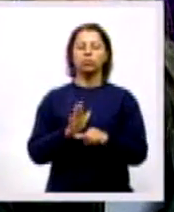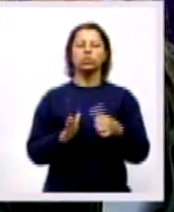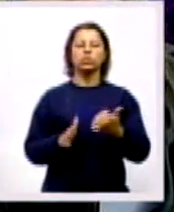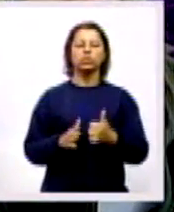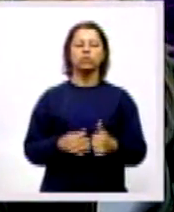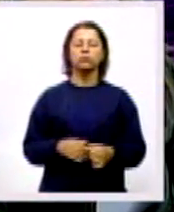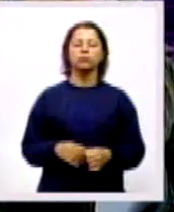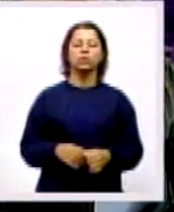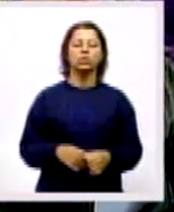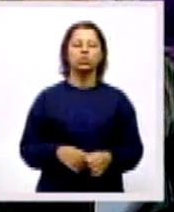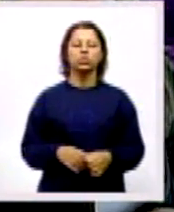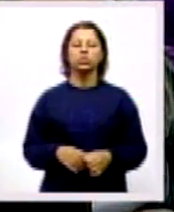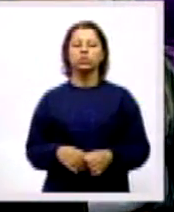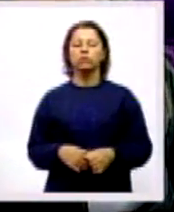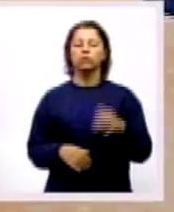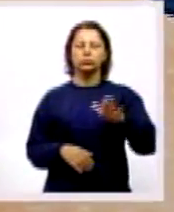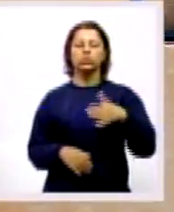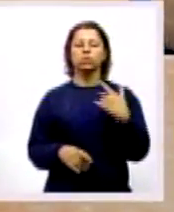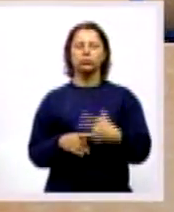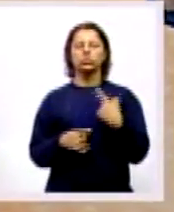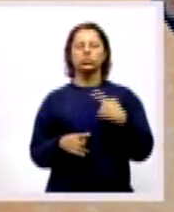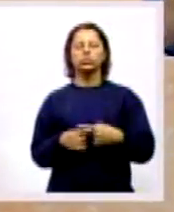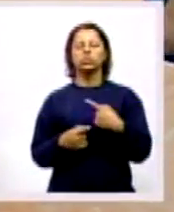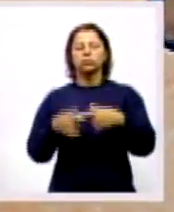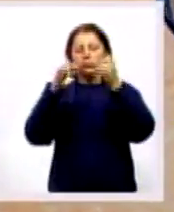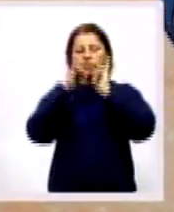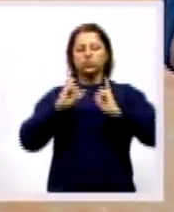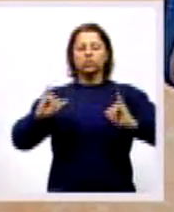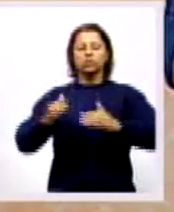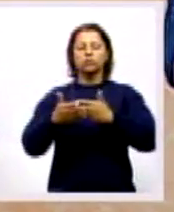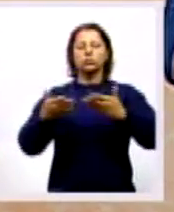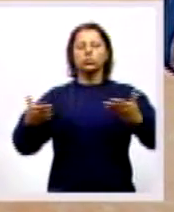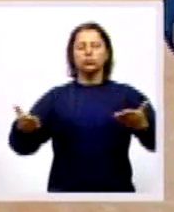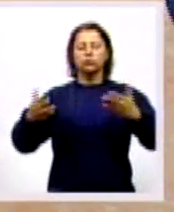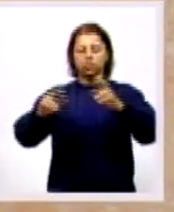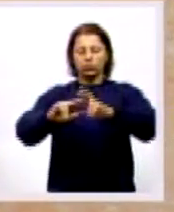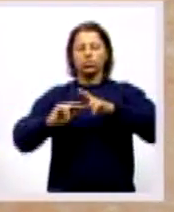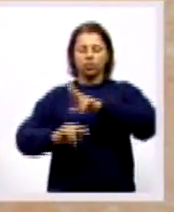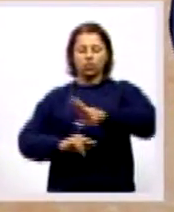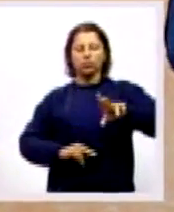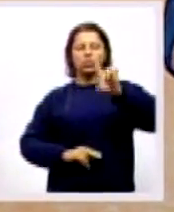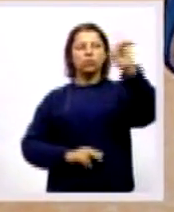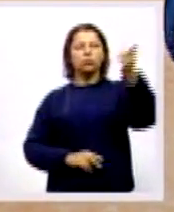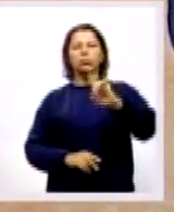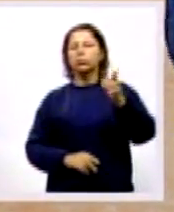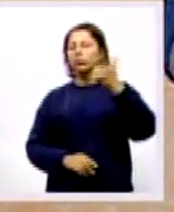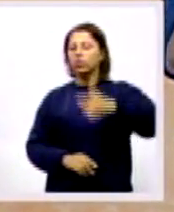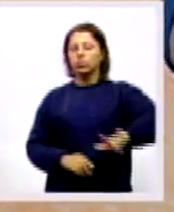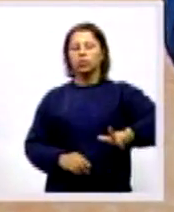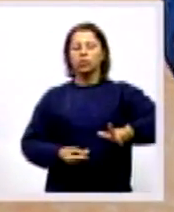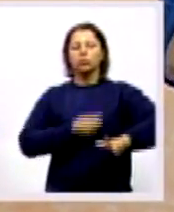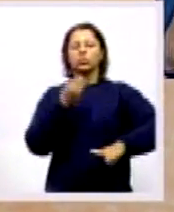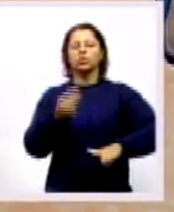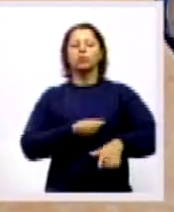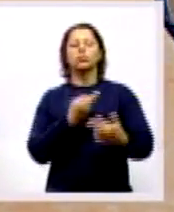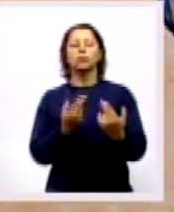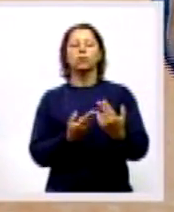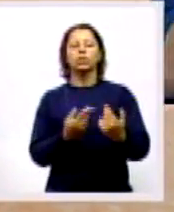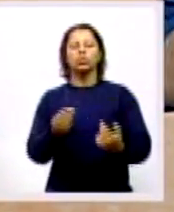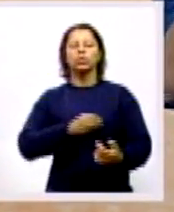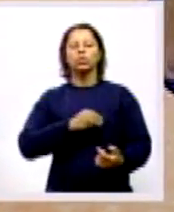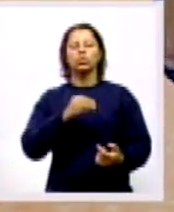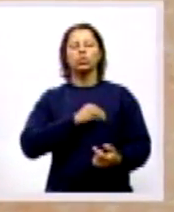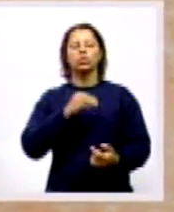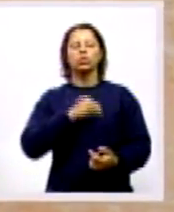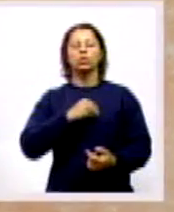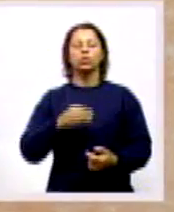frase. Eis, pois, o que digo e atesto no Senhor: não continueis a viver como vivem os